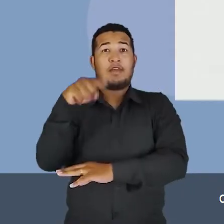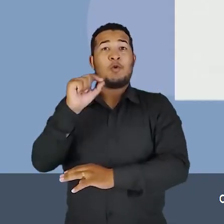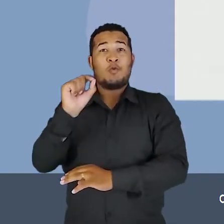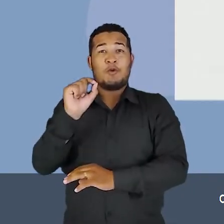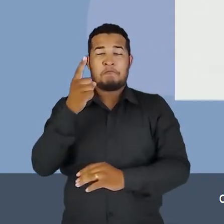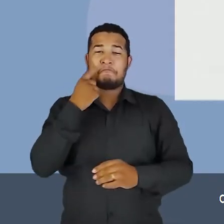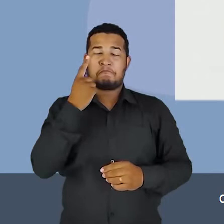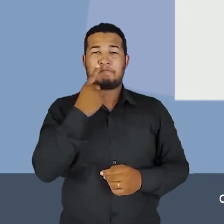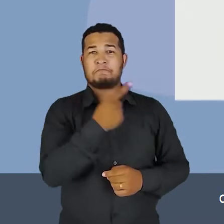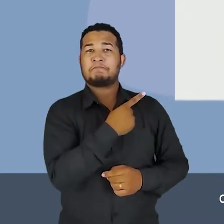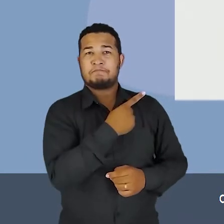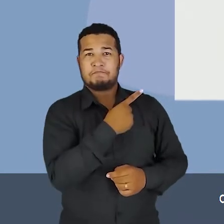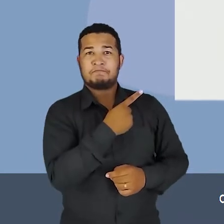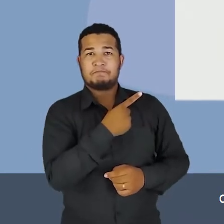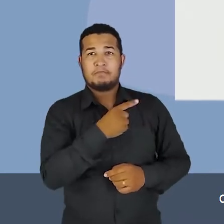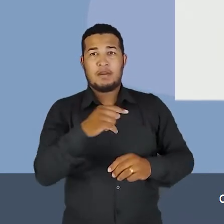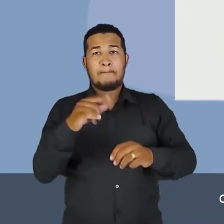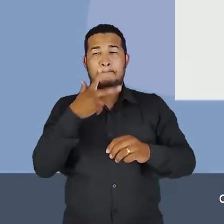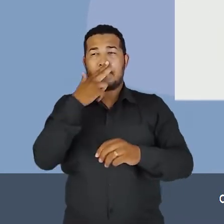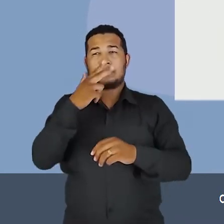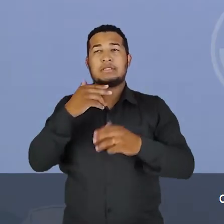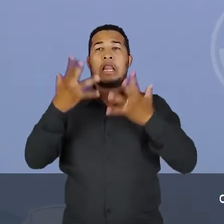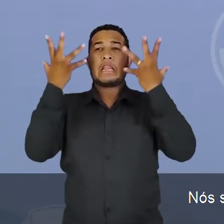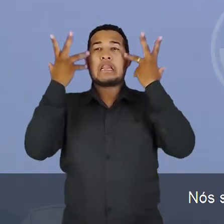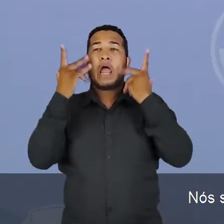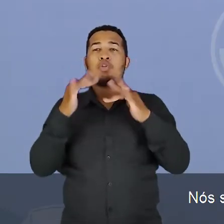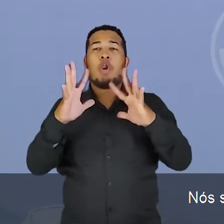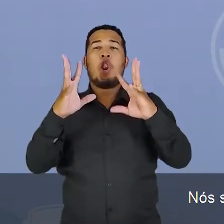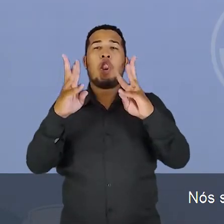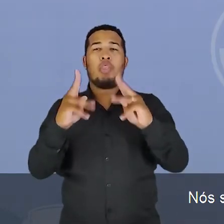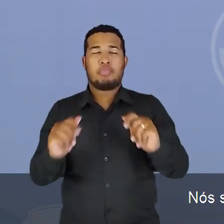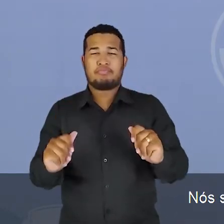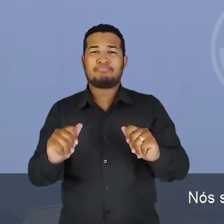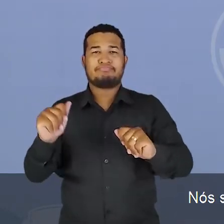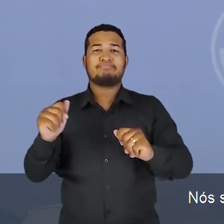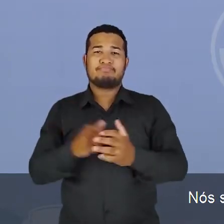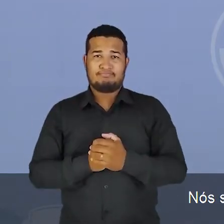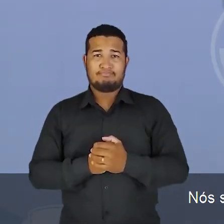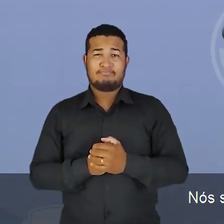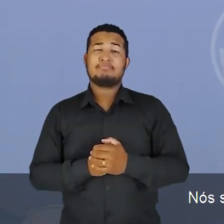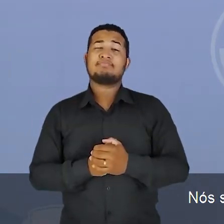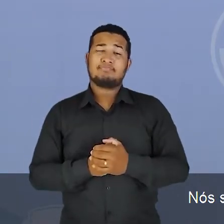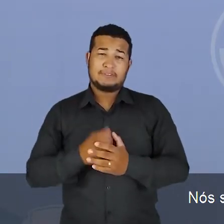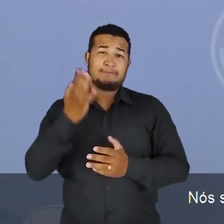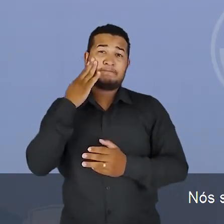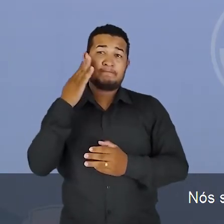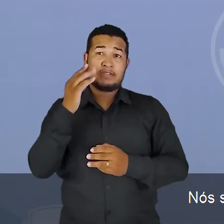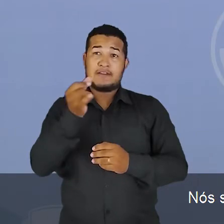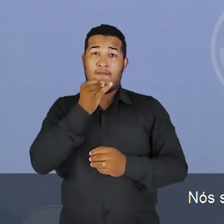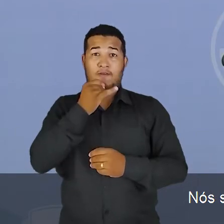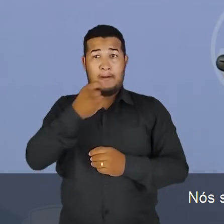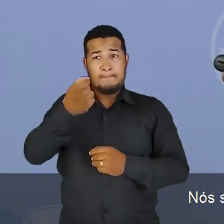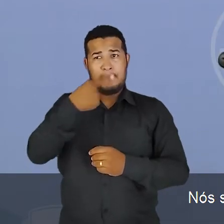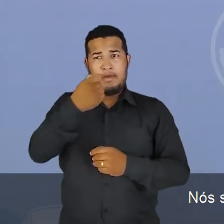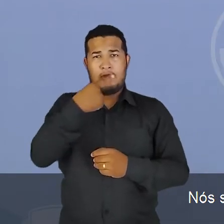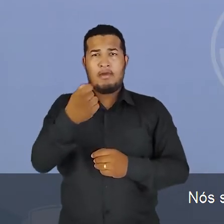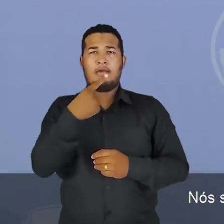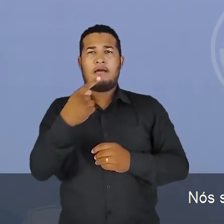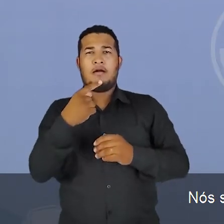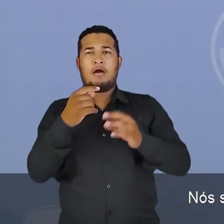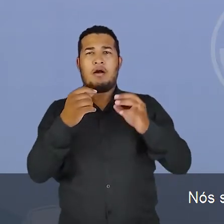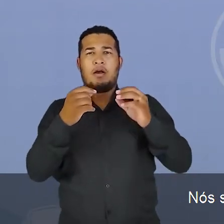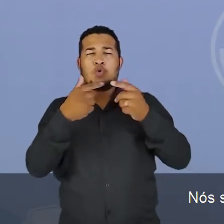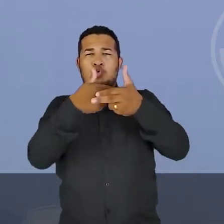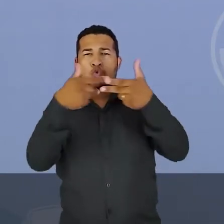aqui, a perda dos recursos naturais. Nós sabemos que os nossos medicamentos cosméticos, eles